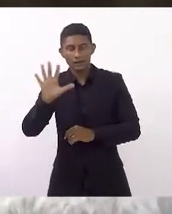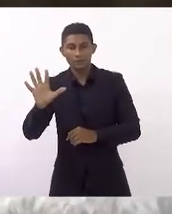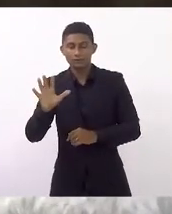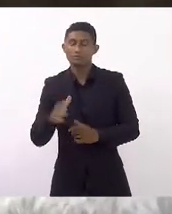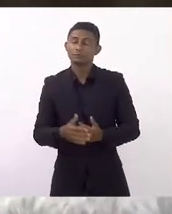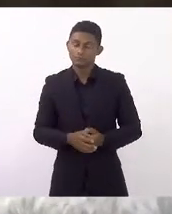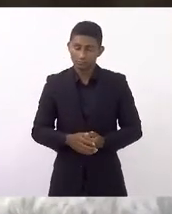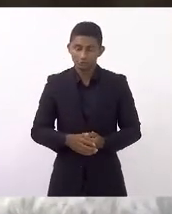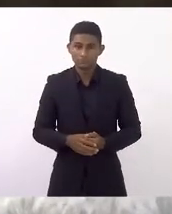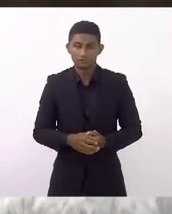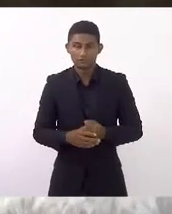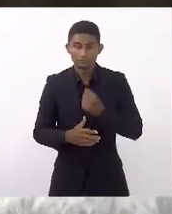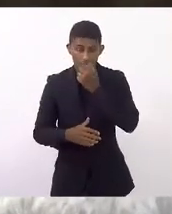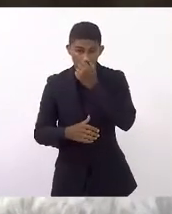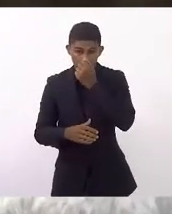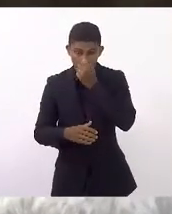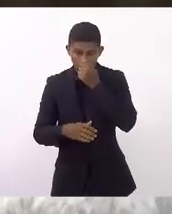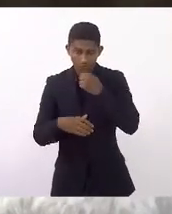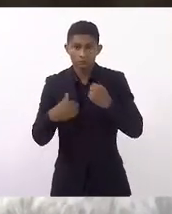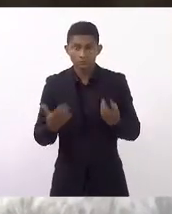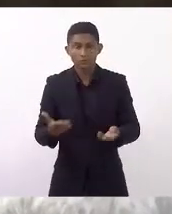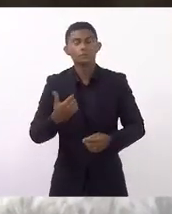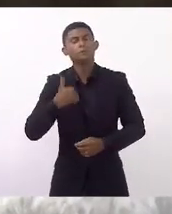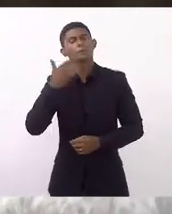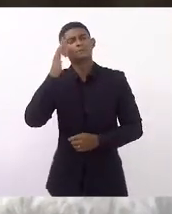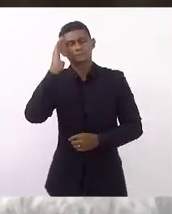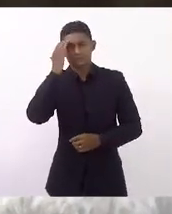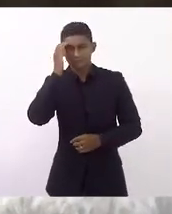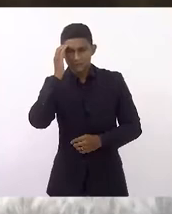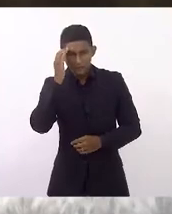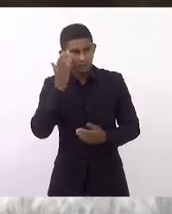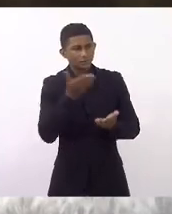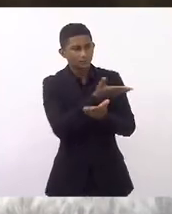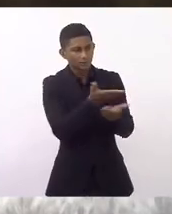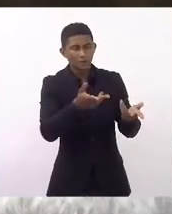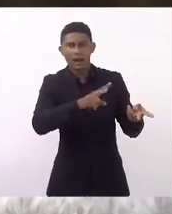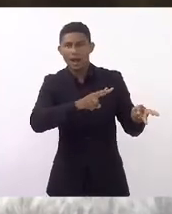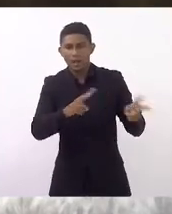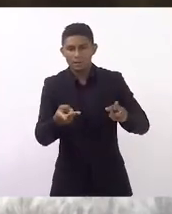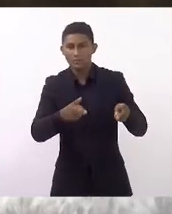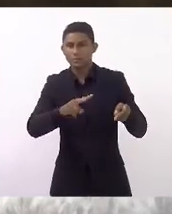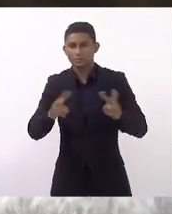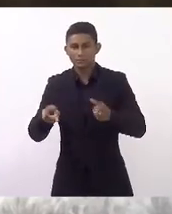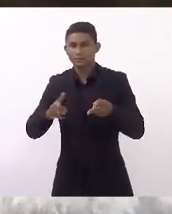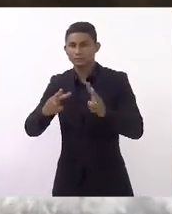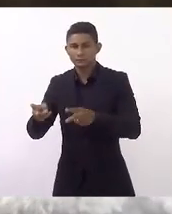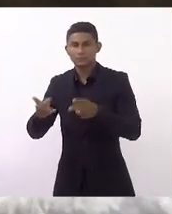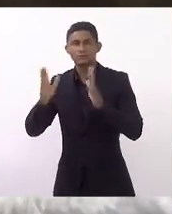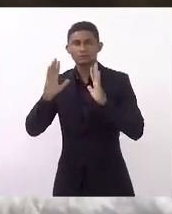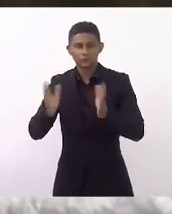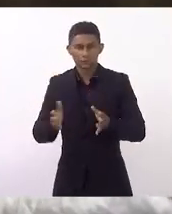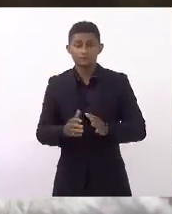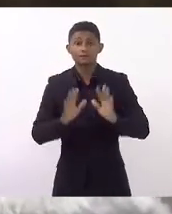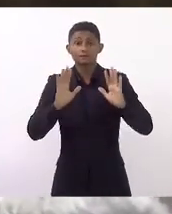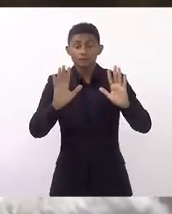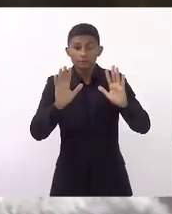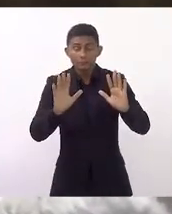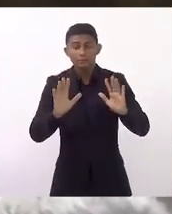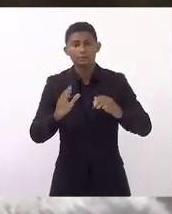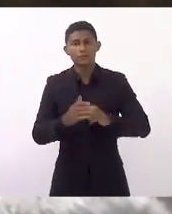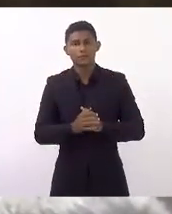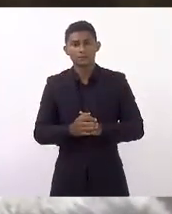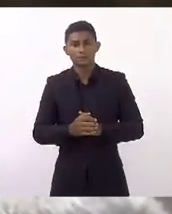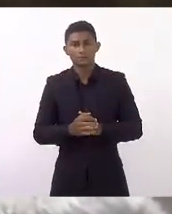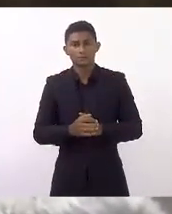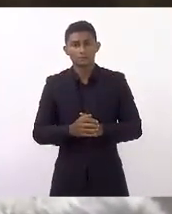trabalho. Então, no meu entendimento, eu entendo os encaminhamentos já feitos, mas aquilo que me fora